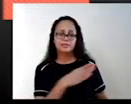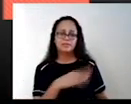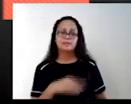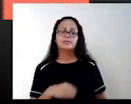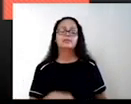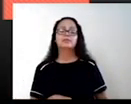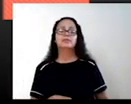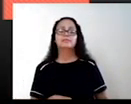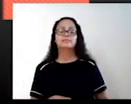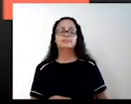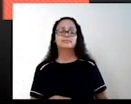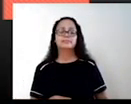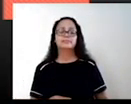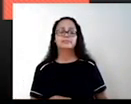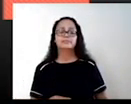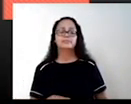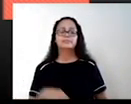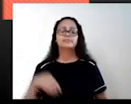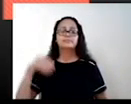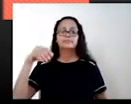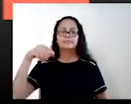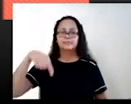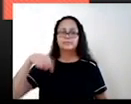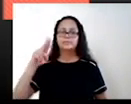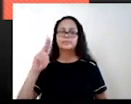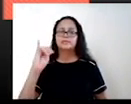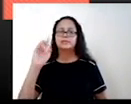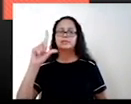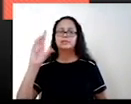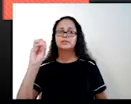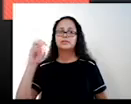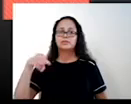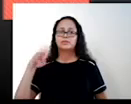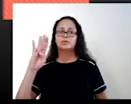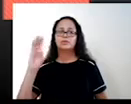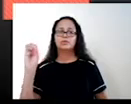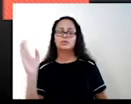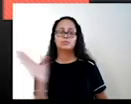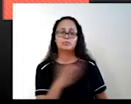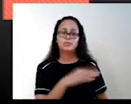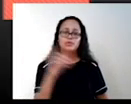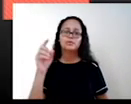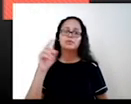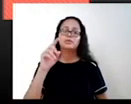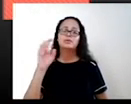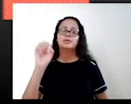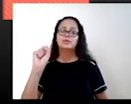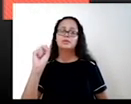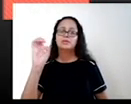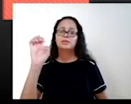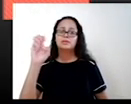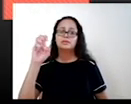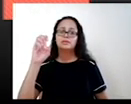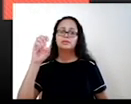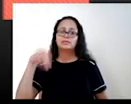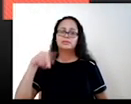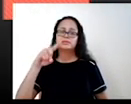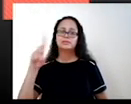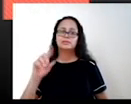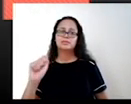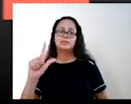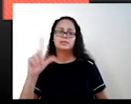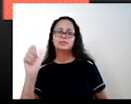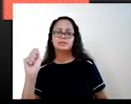uma bruxaria, uma arte, alguma coisa assim. Quilombo, senzala e titica. Titica,